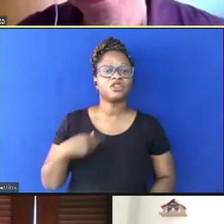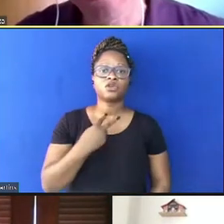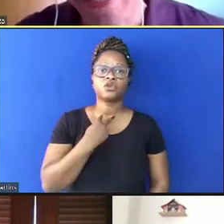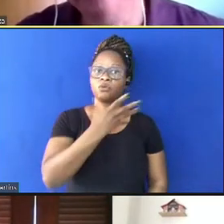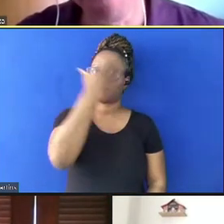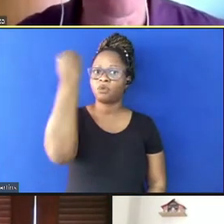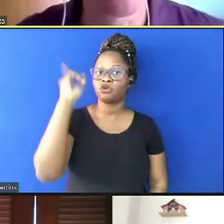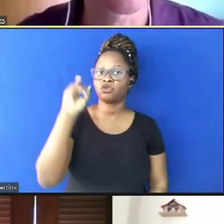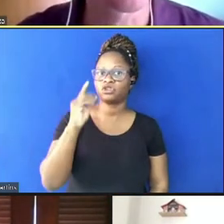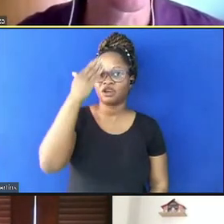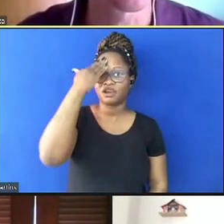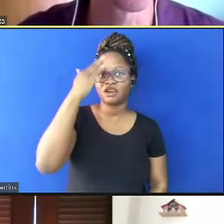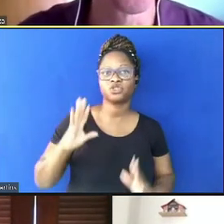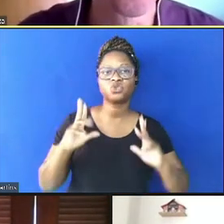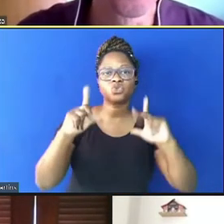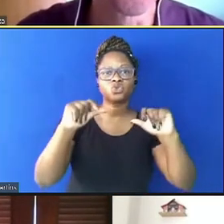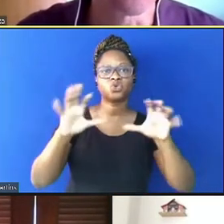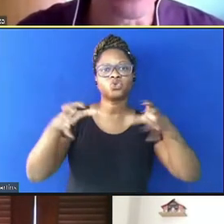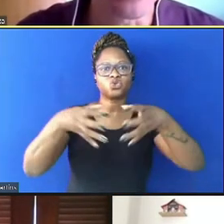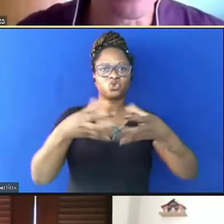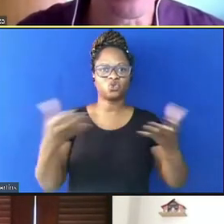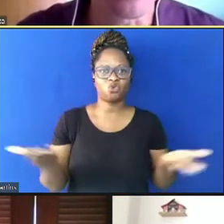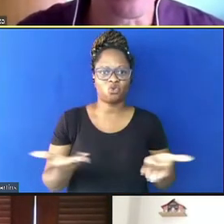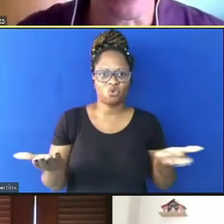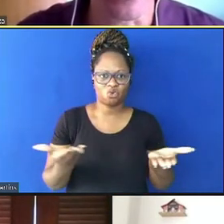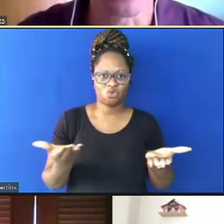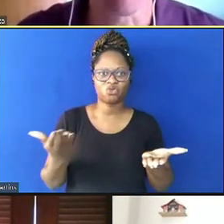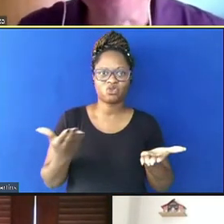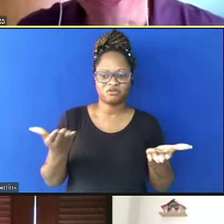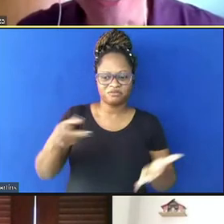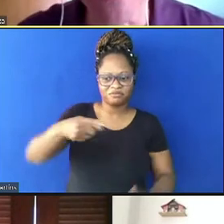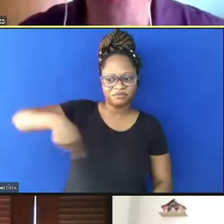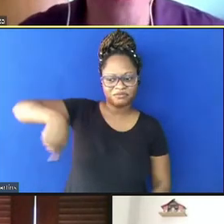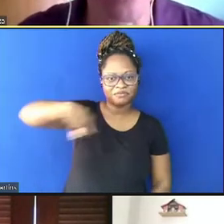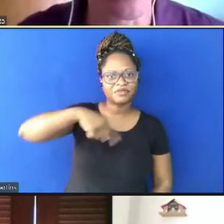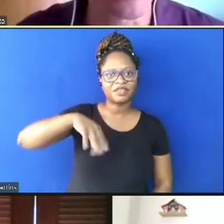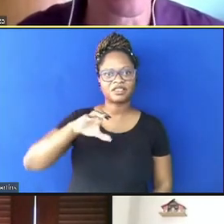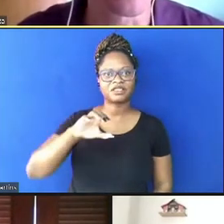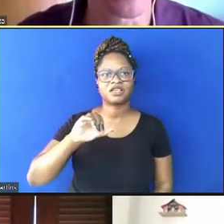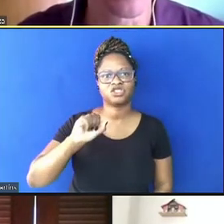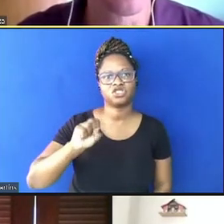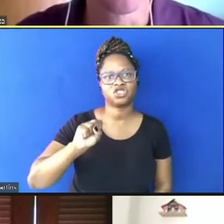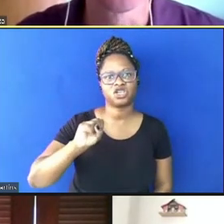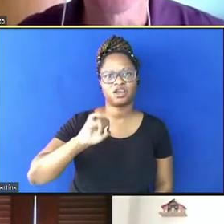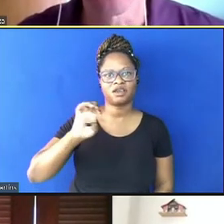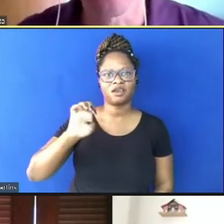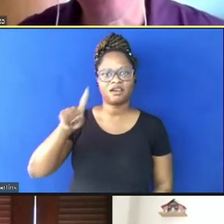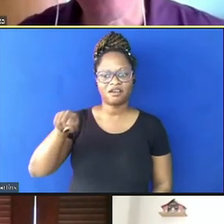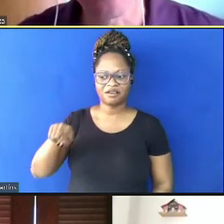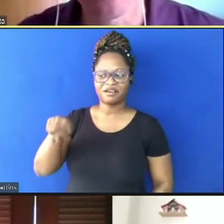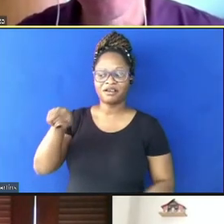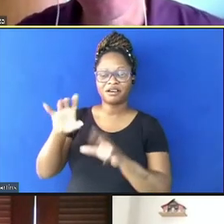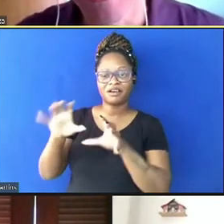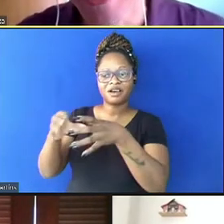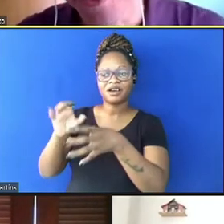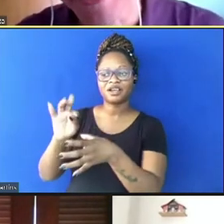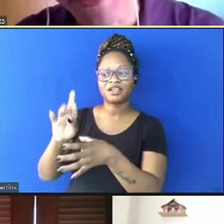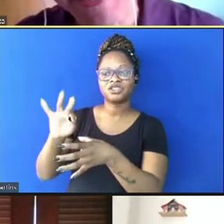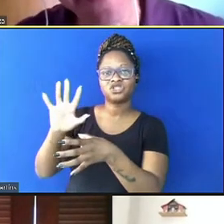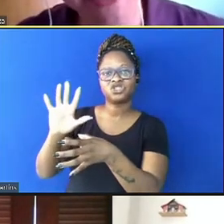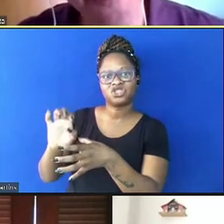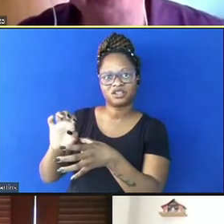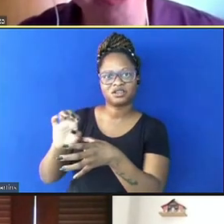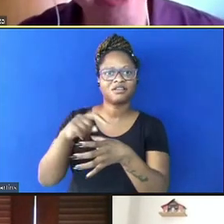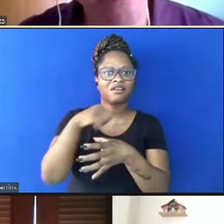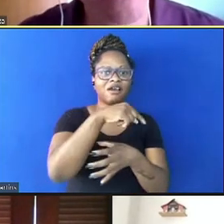toda a nossa equipe, né, aqui do PRINT, da CGE, com a coordenação da Cristina Guila e da Duda Sessi, e a nossa